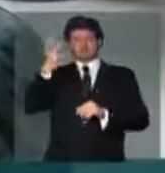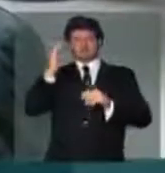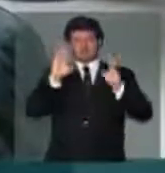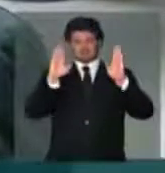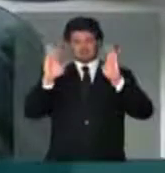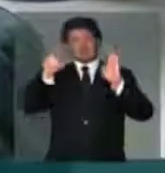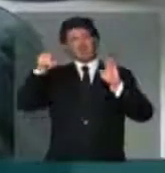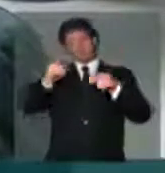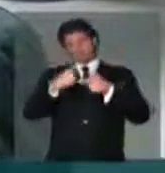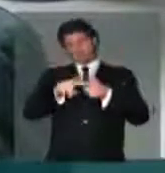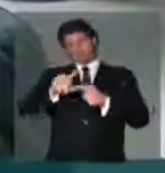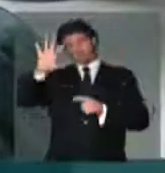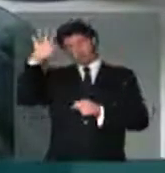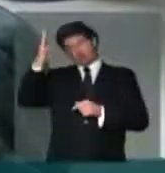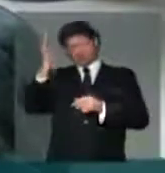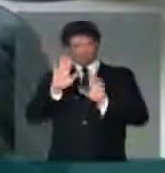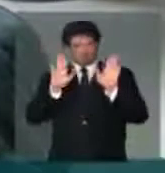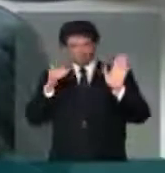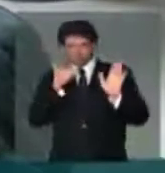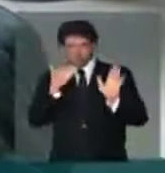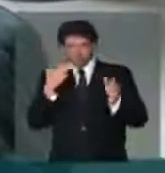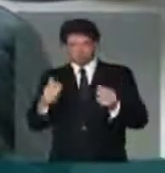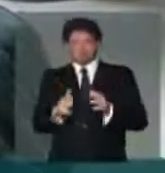questão climática, ou seja,